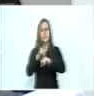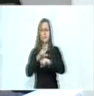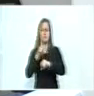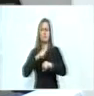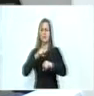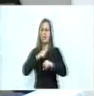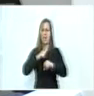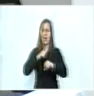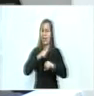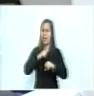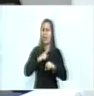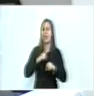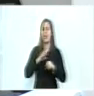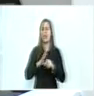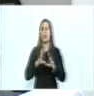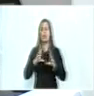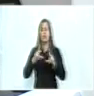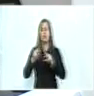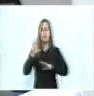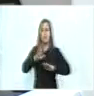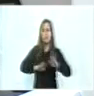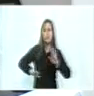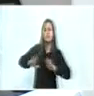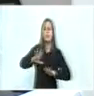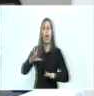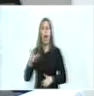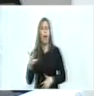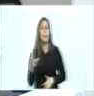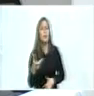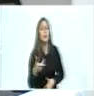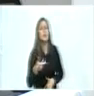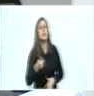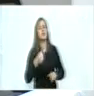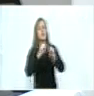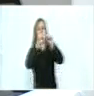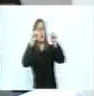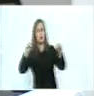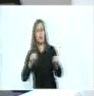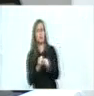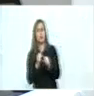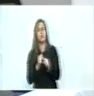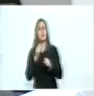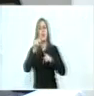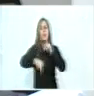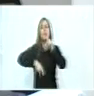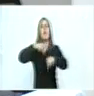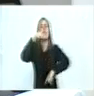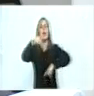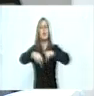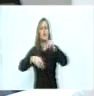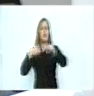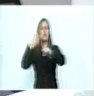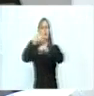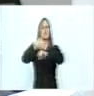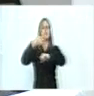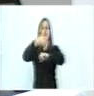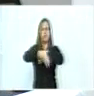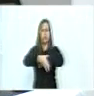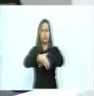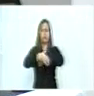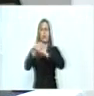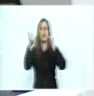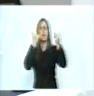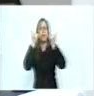tomado todas as providências para aperfeiçoamento dos sistemas de acesso da população às informações